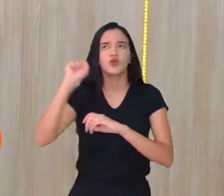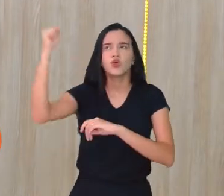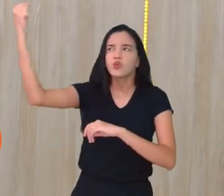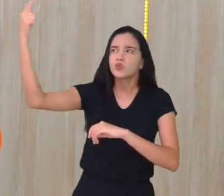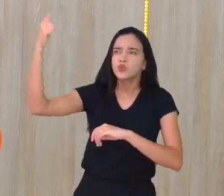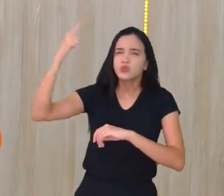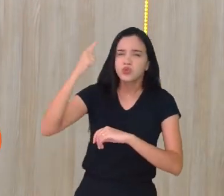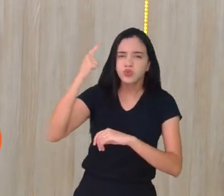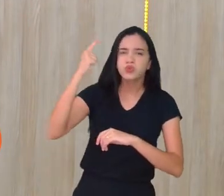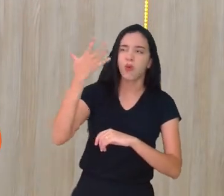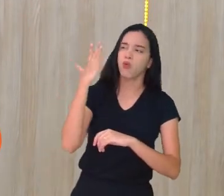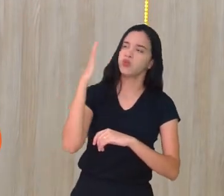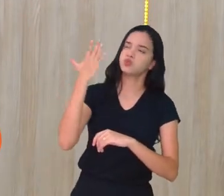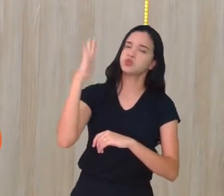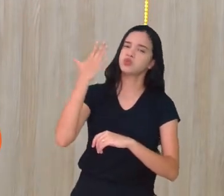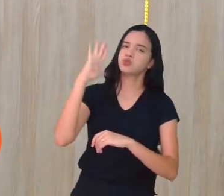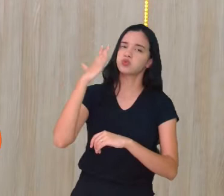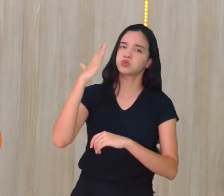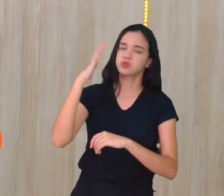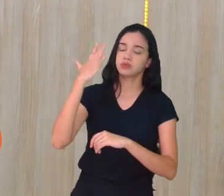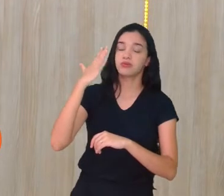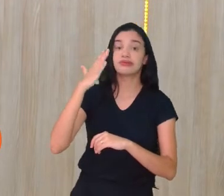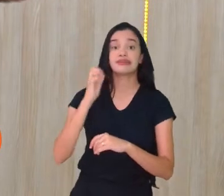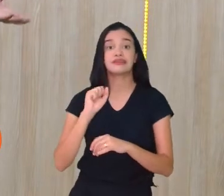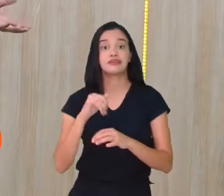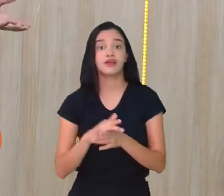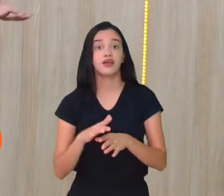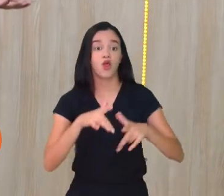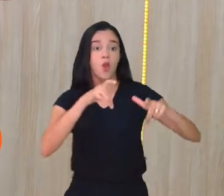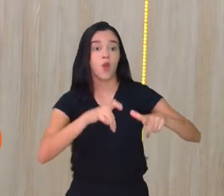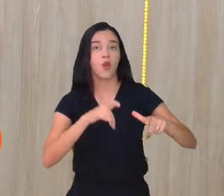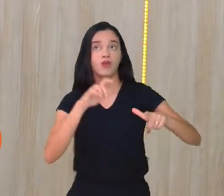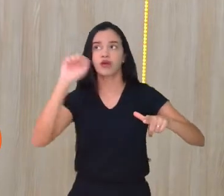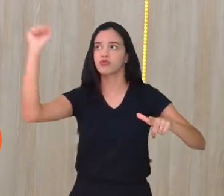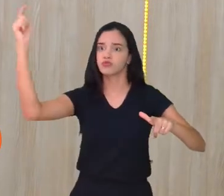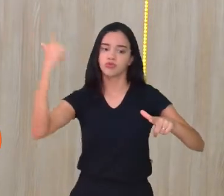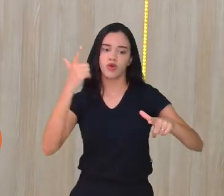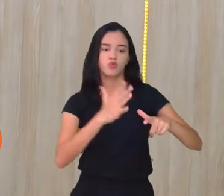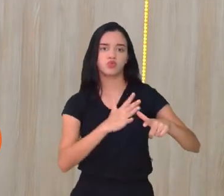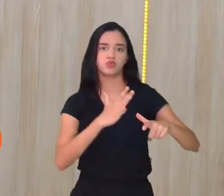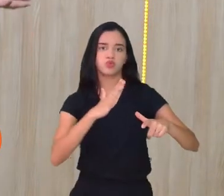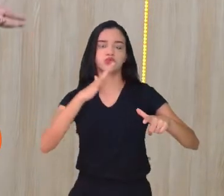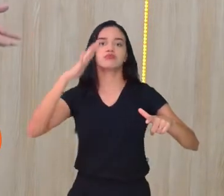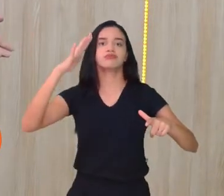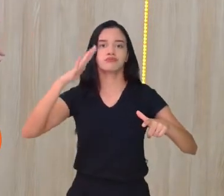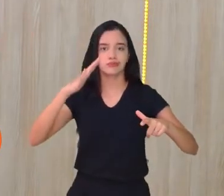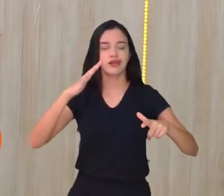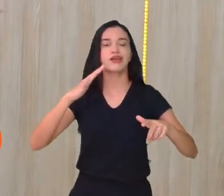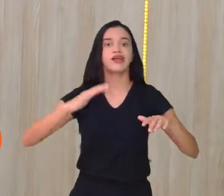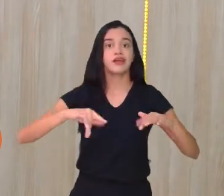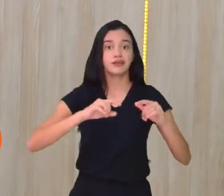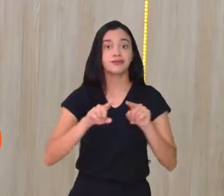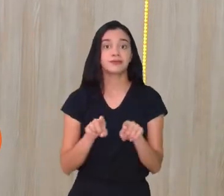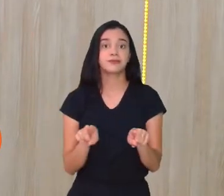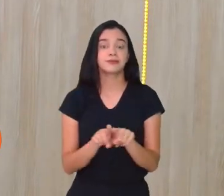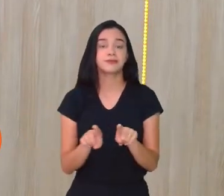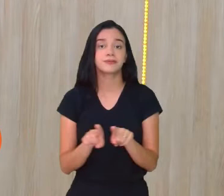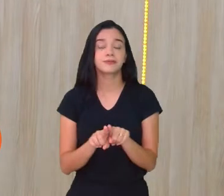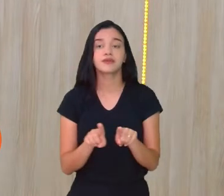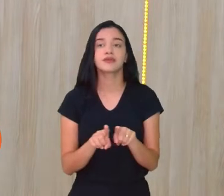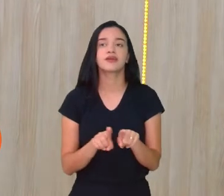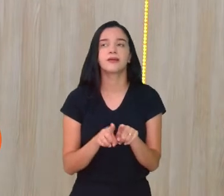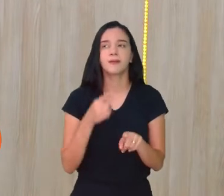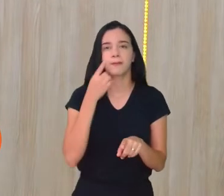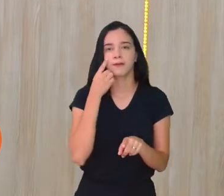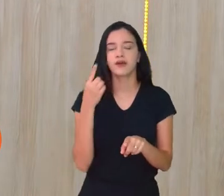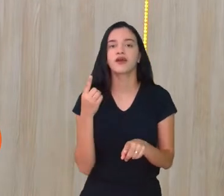sendo refletida de volta, e se a gente tem os gases aumentando aquela camada que a gente chama, né, olha